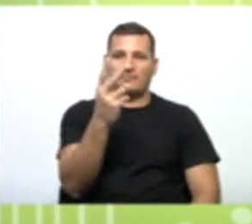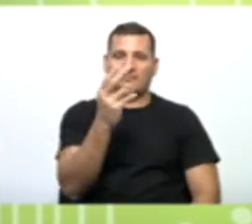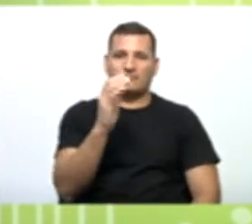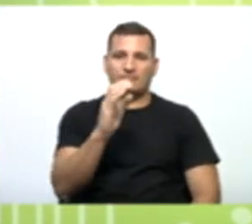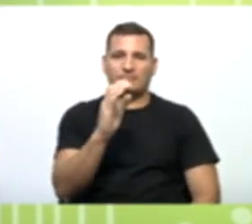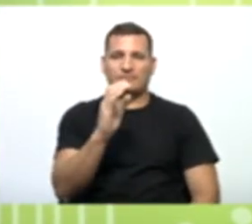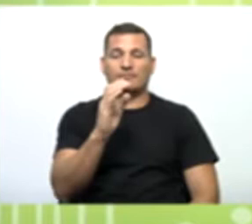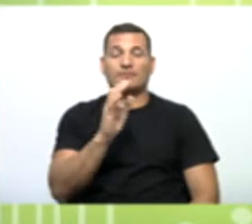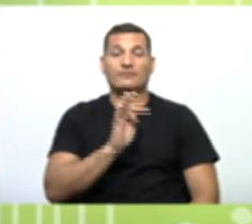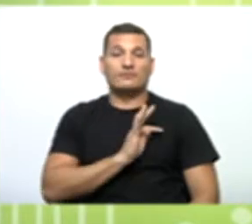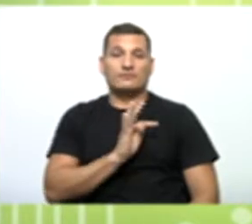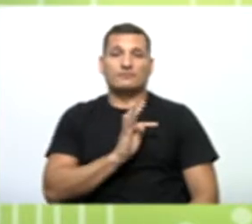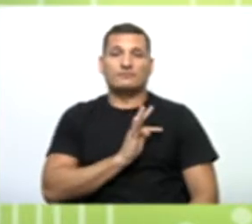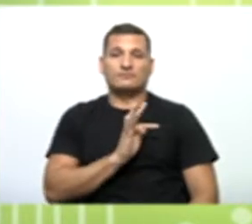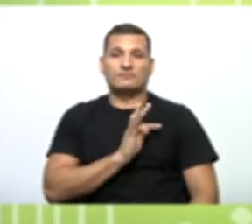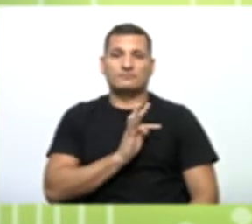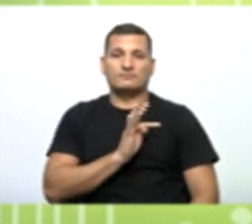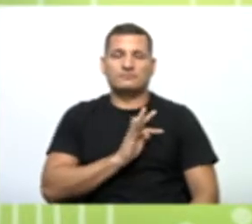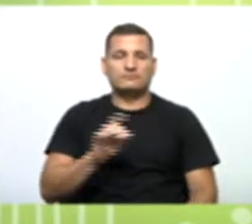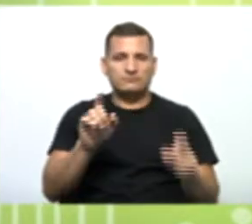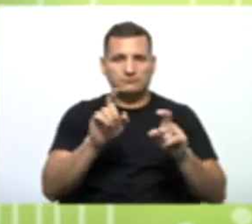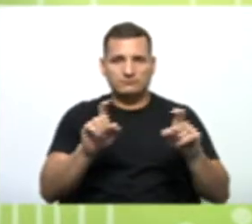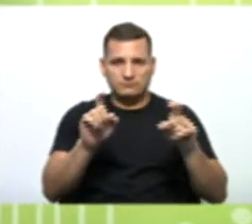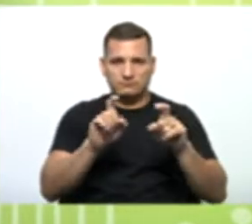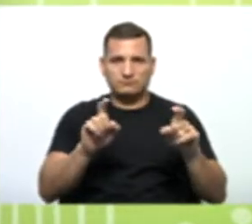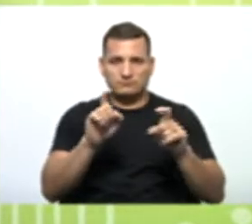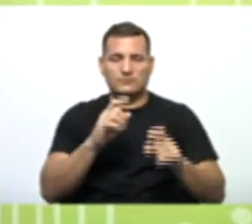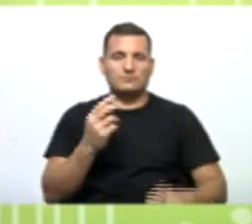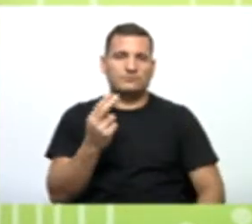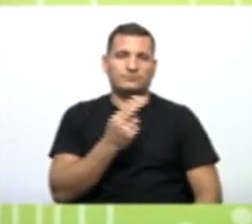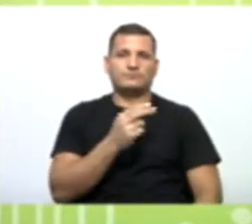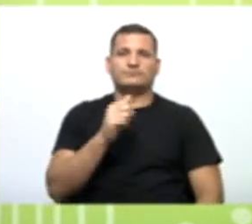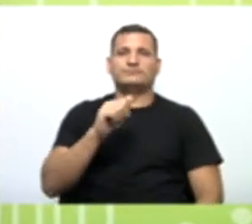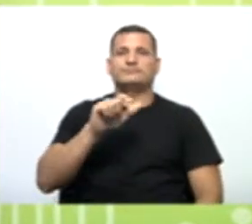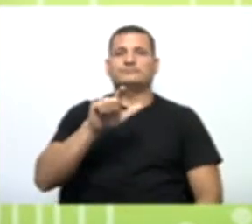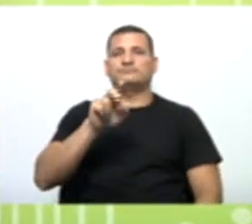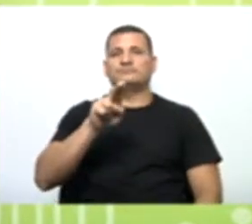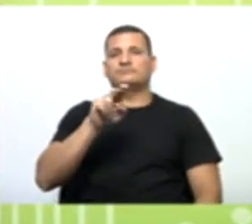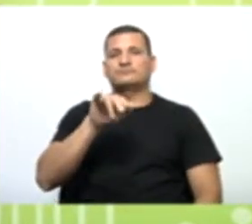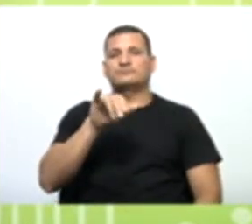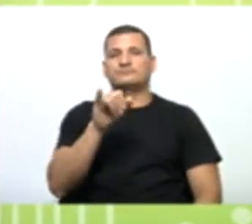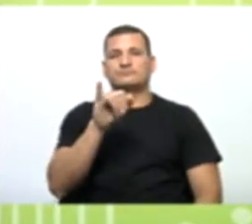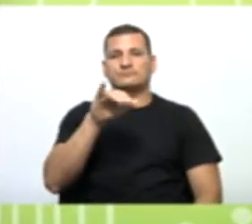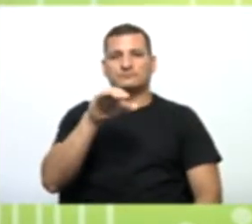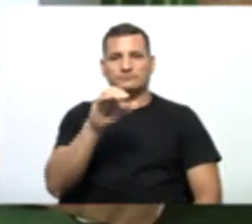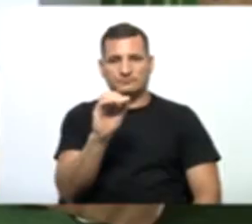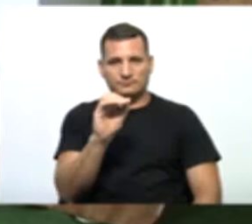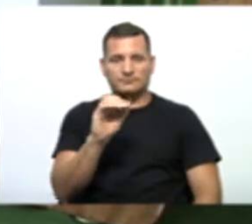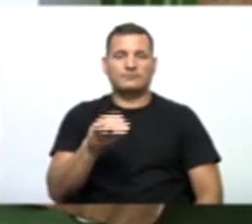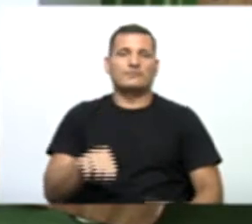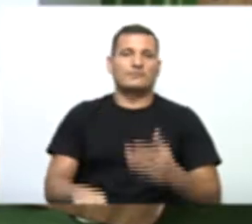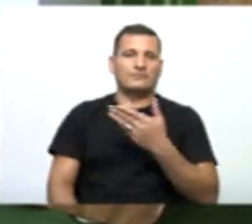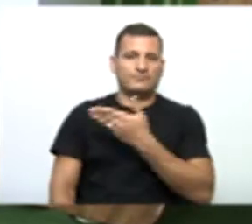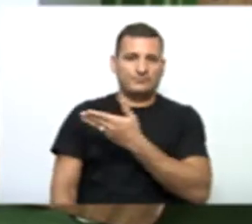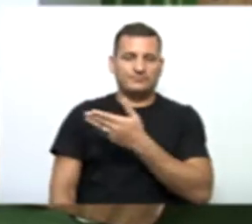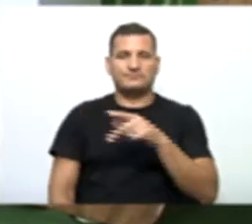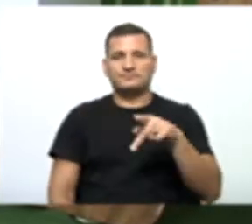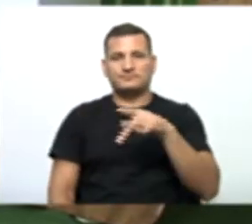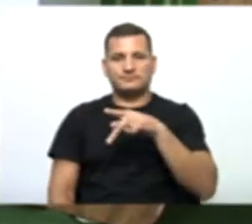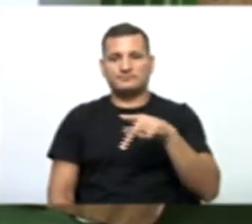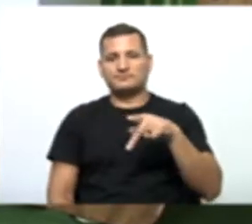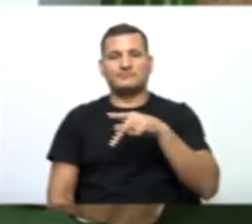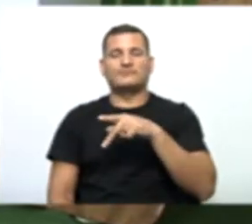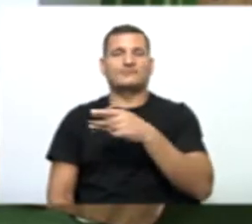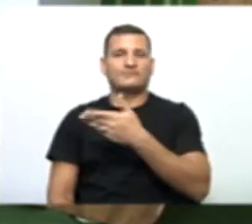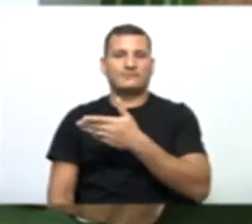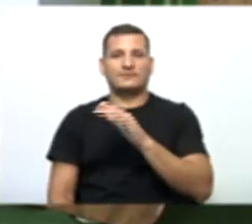para a Internet. Eu sou o professor Aloysio, estou aqui com o professor Silmar. Não é isso, Silmar? Mais um encontro, mais uma aula,